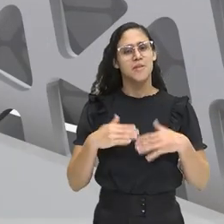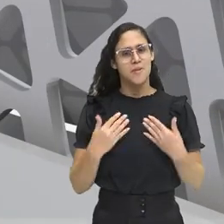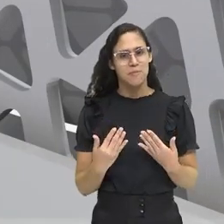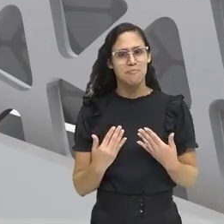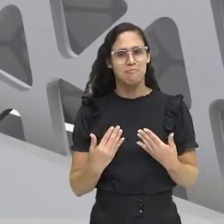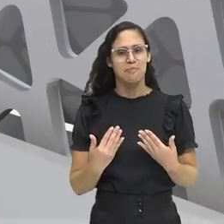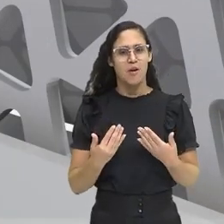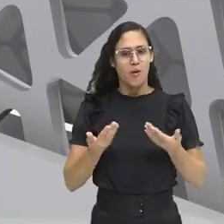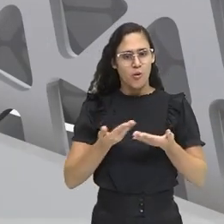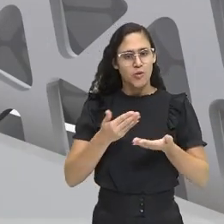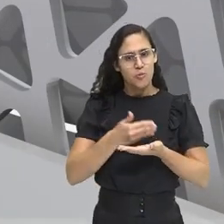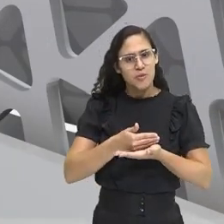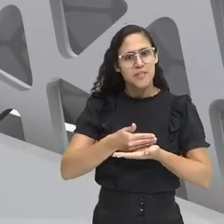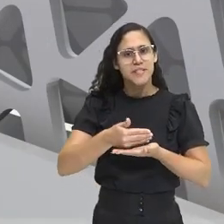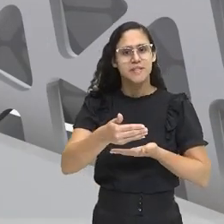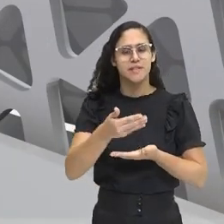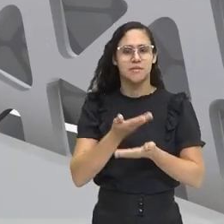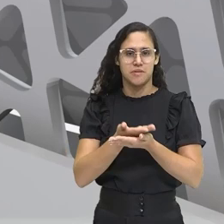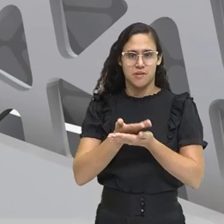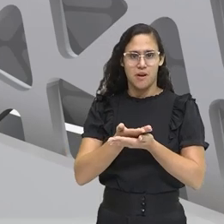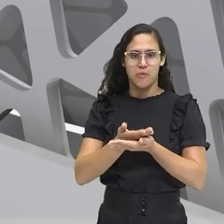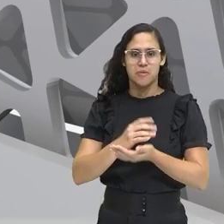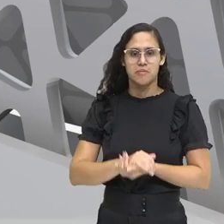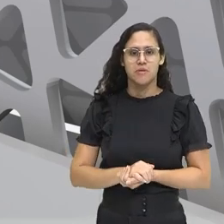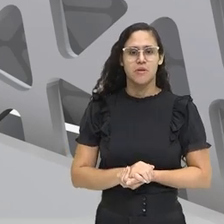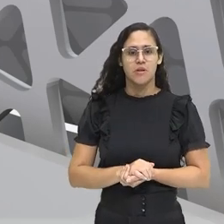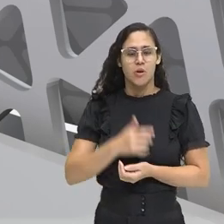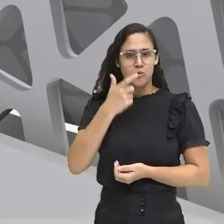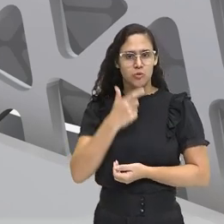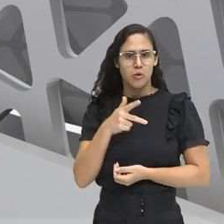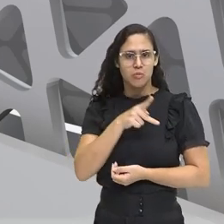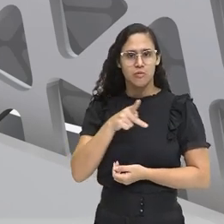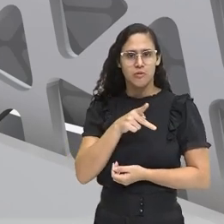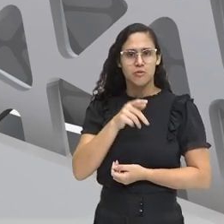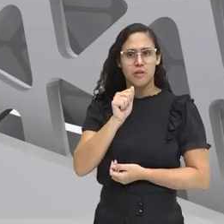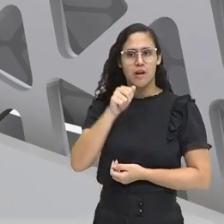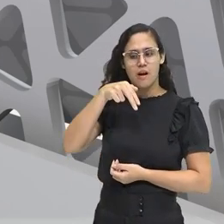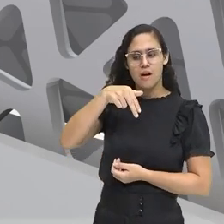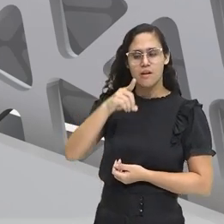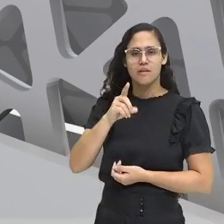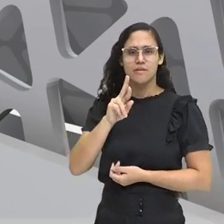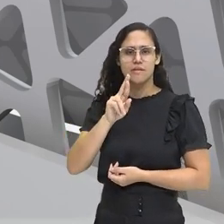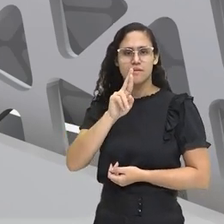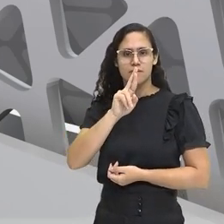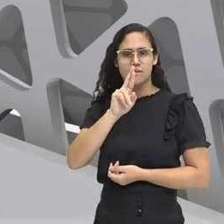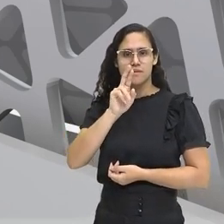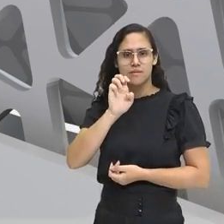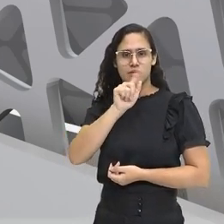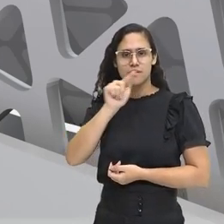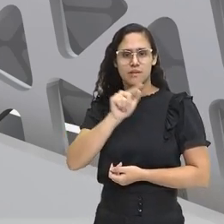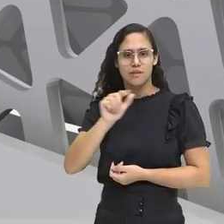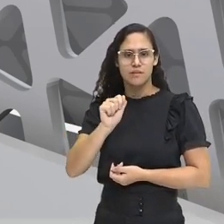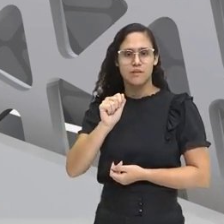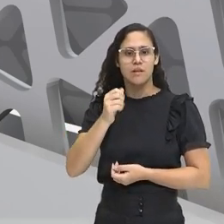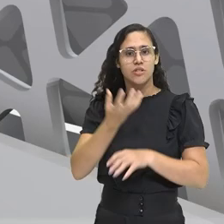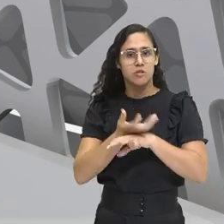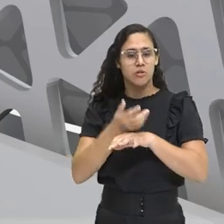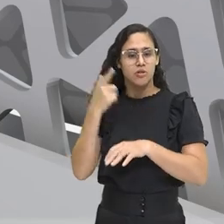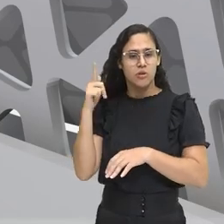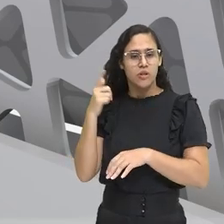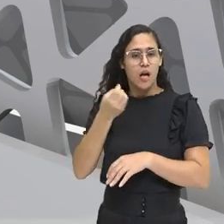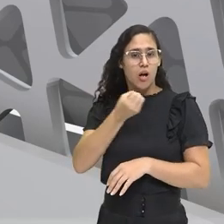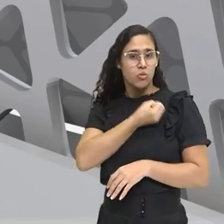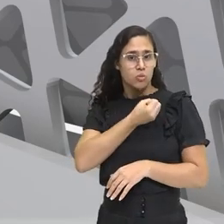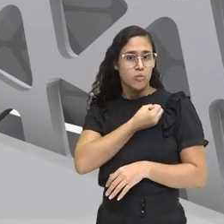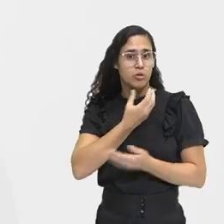Muito bem, então nós vamos iniciar a nossa aula. Sou a professora Andresa, do componente de Geografia. Nós temos aí a nossa aula de número 3. E